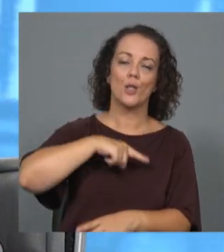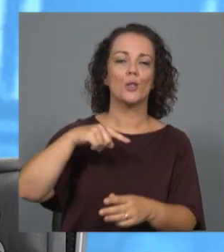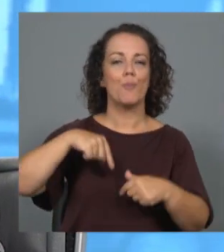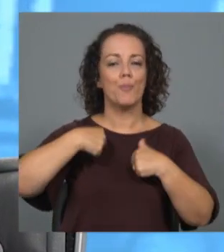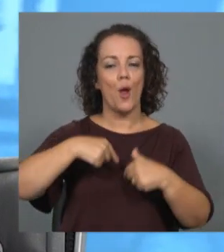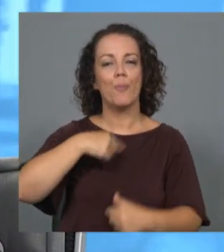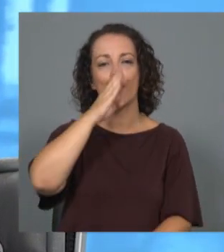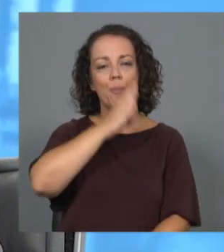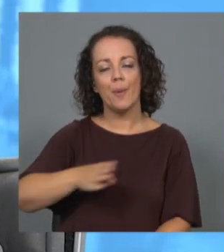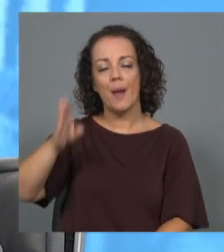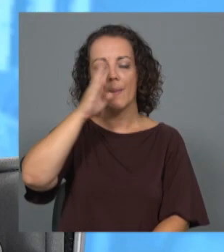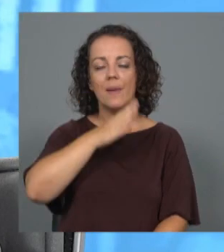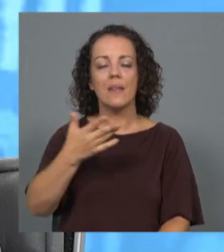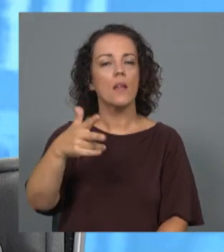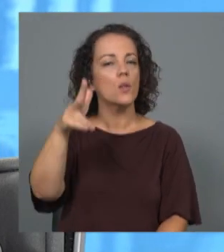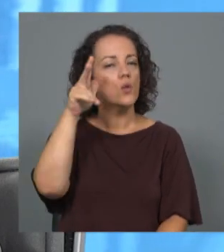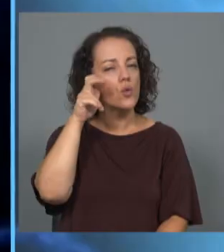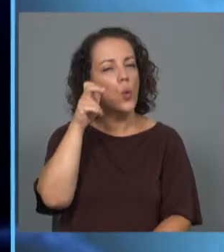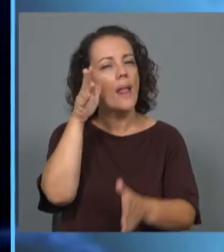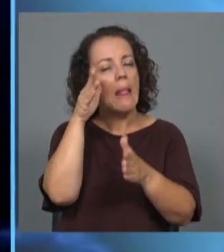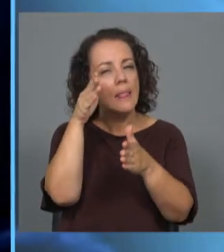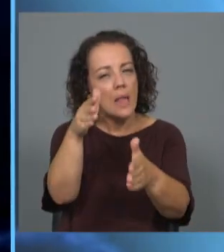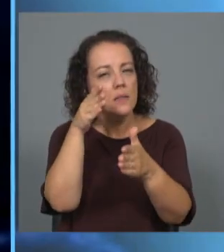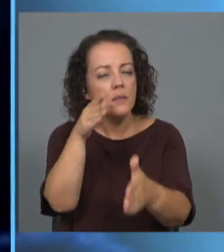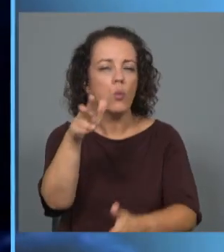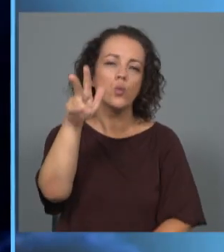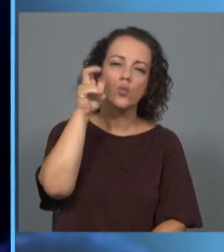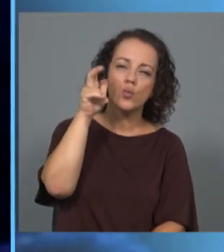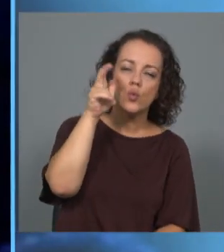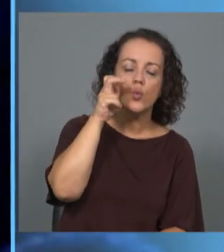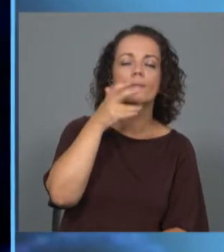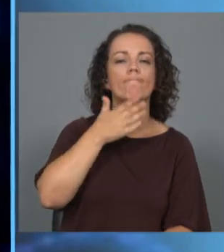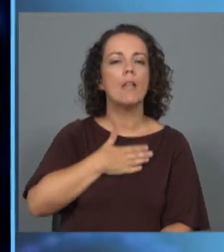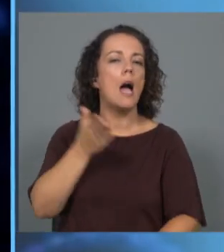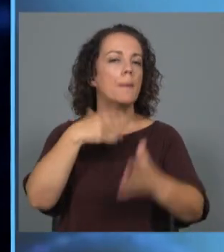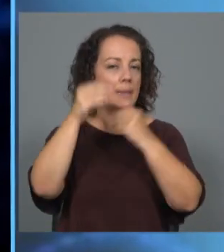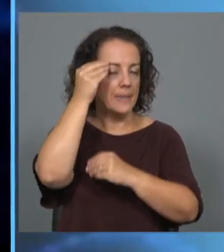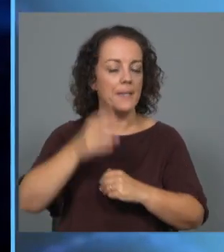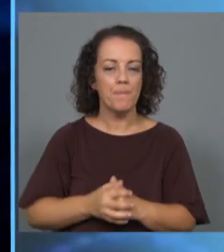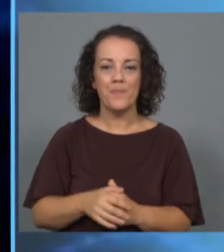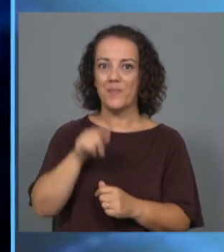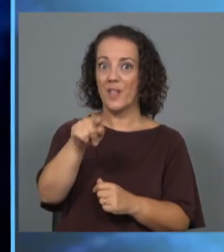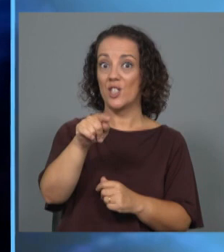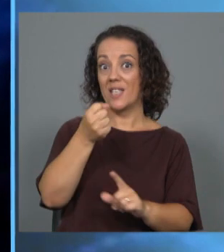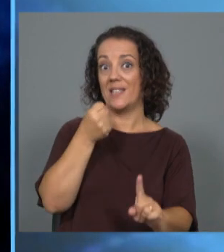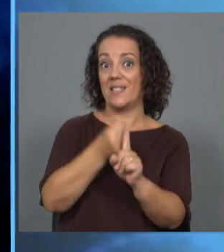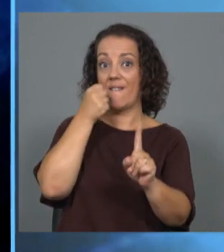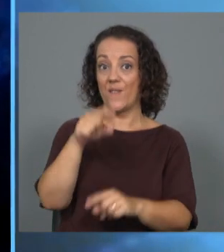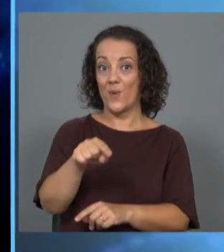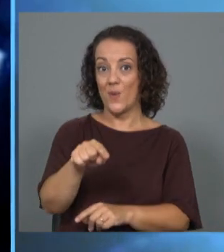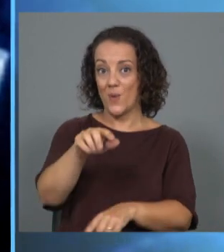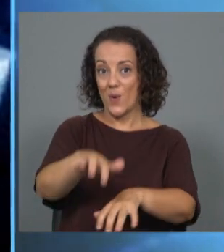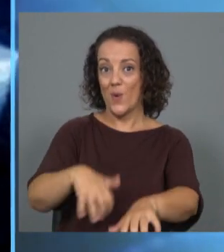permanentemente a escuta e a aprendizagem. De alguma forma, aquilo que está, os desafios inerentes a concretamente este